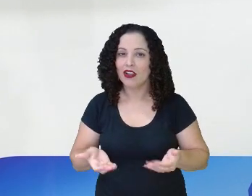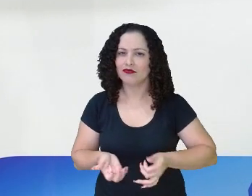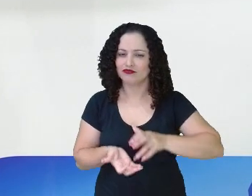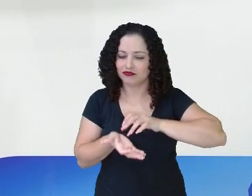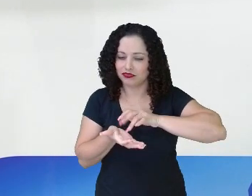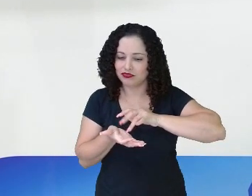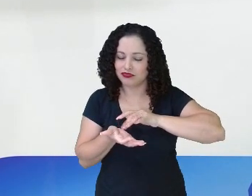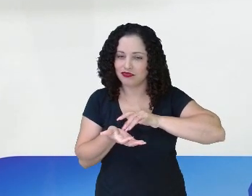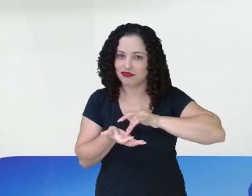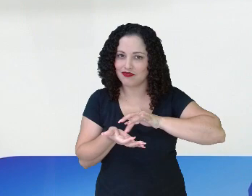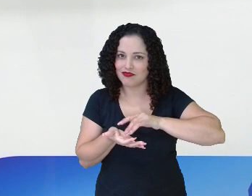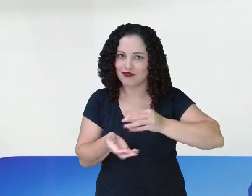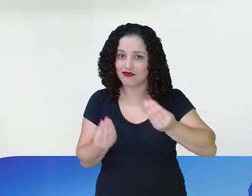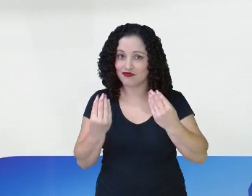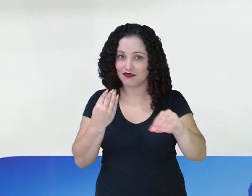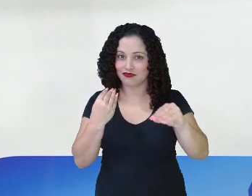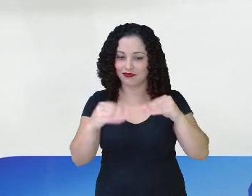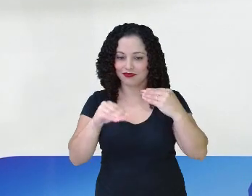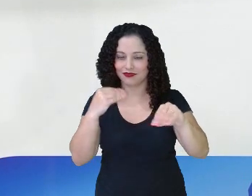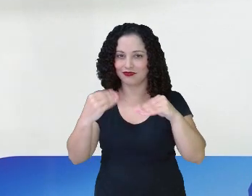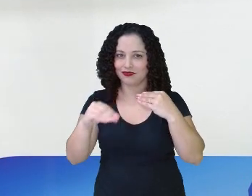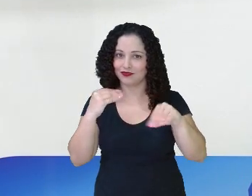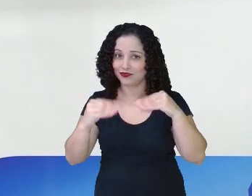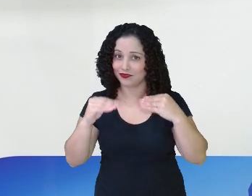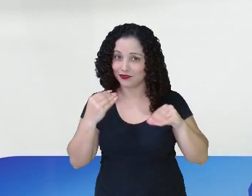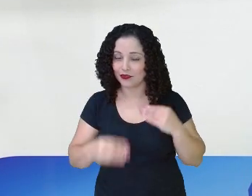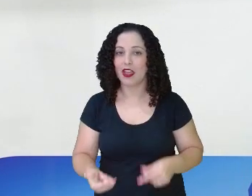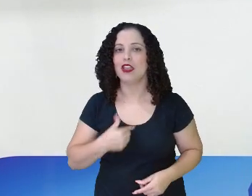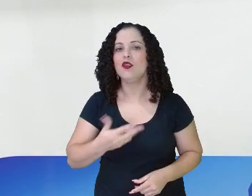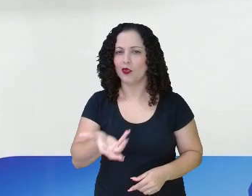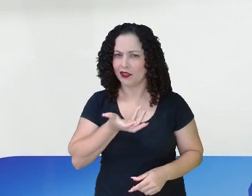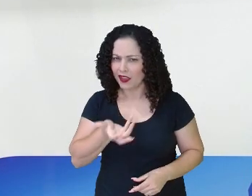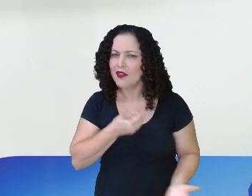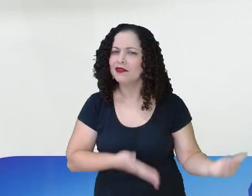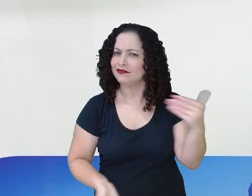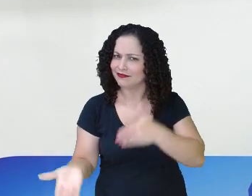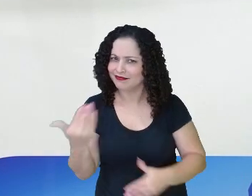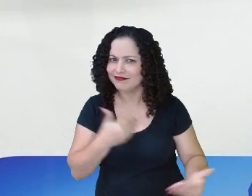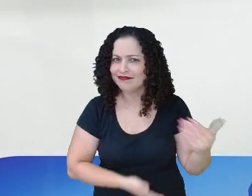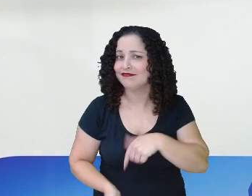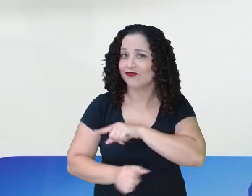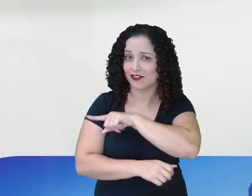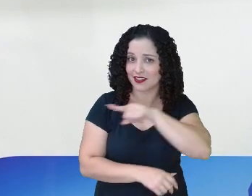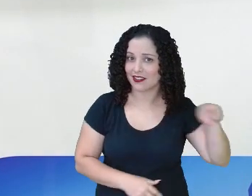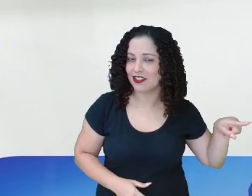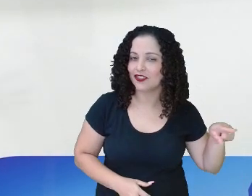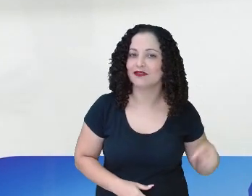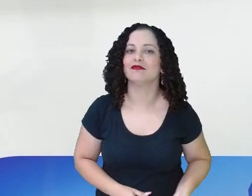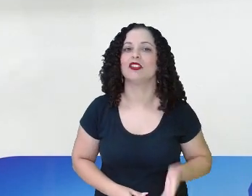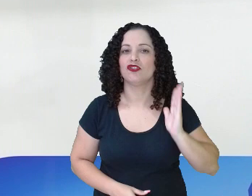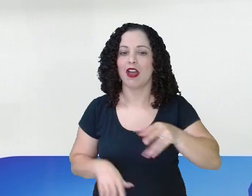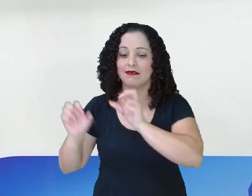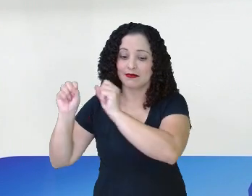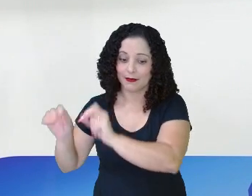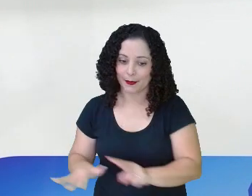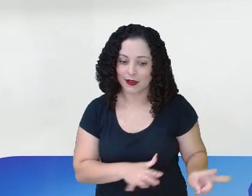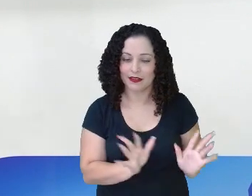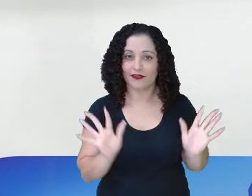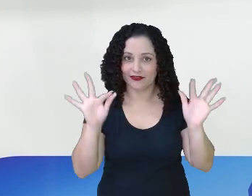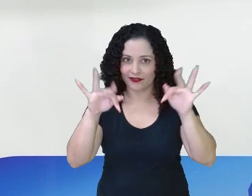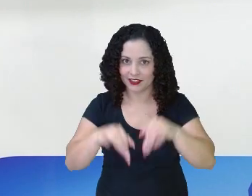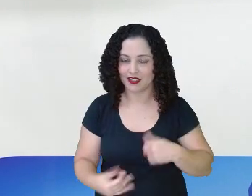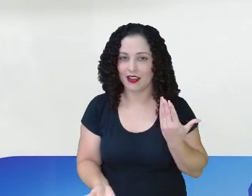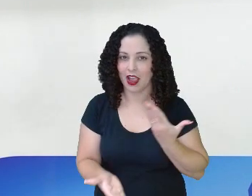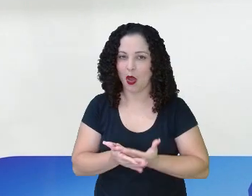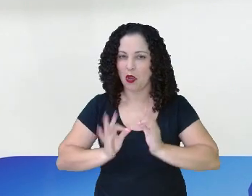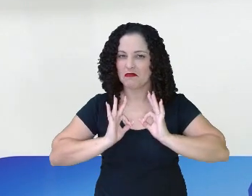mim. Quero receber muitos recados. A semana está fechando, vocês tiveram aula show, né, da professora